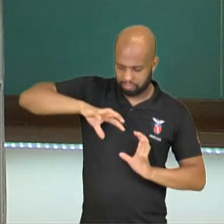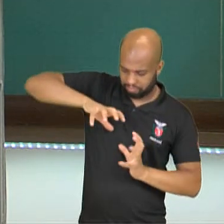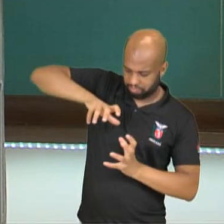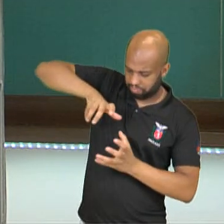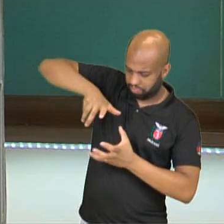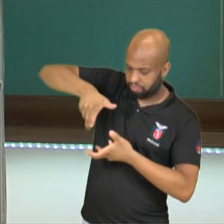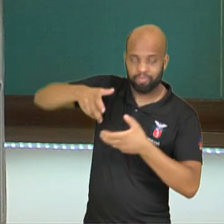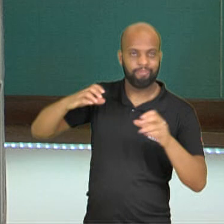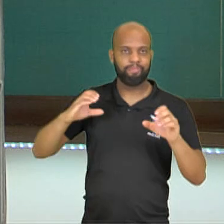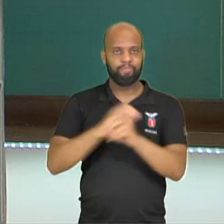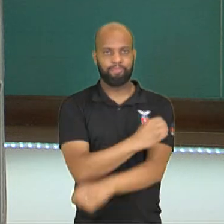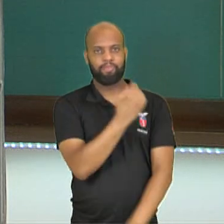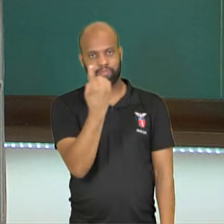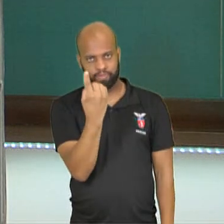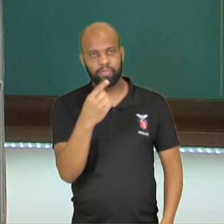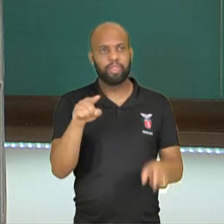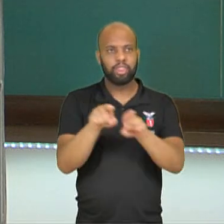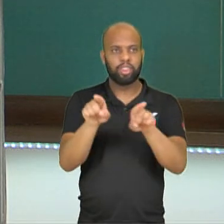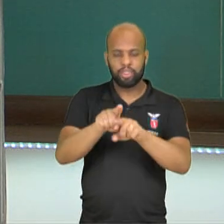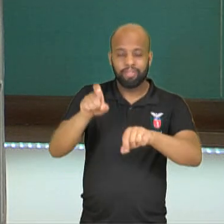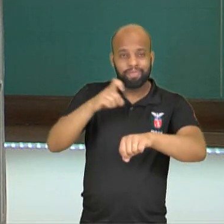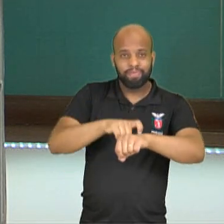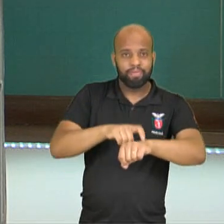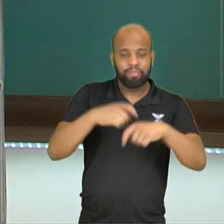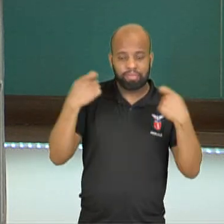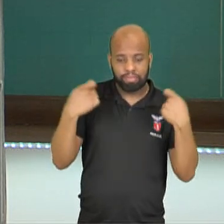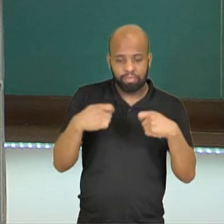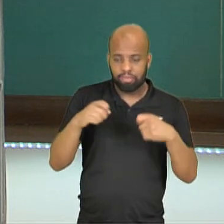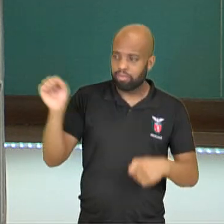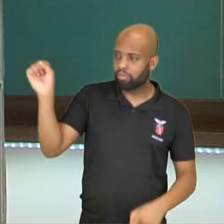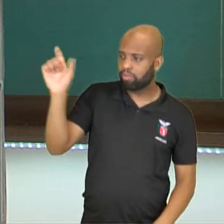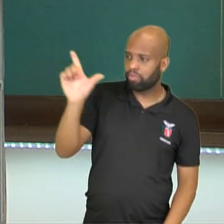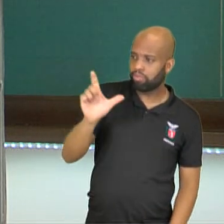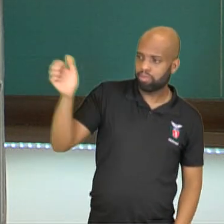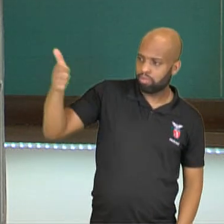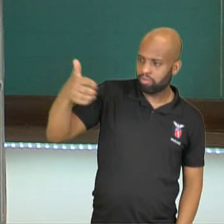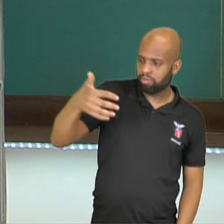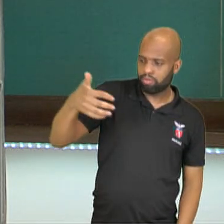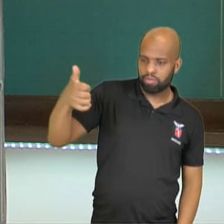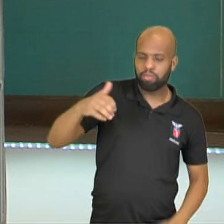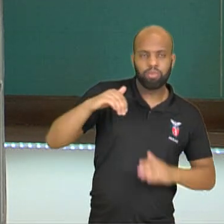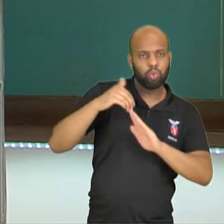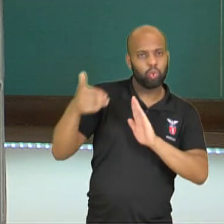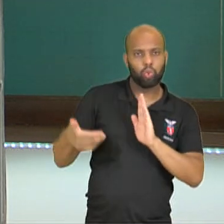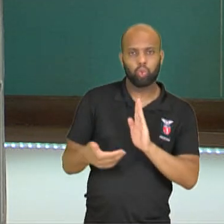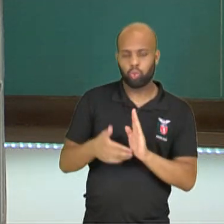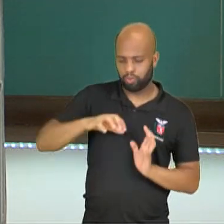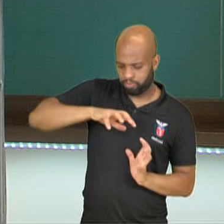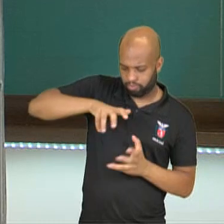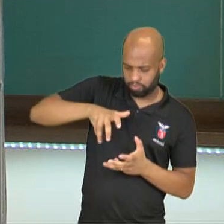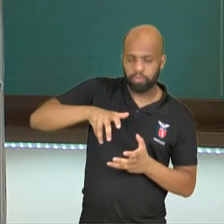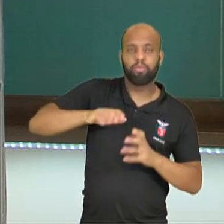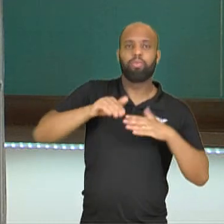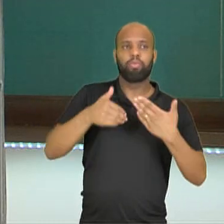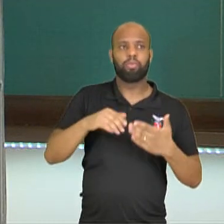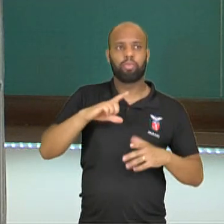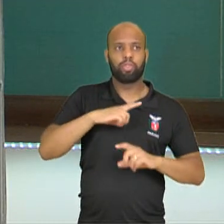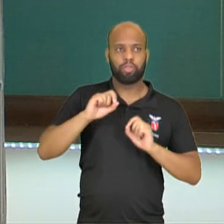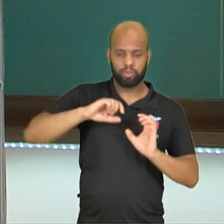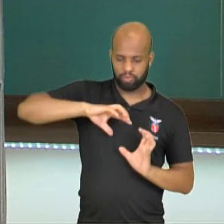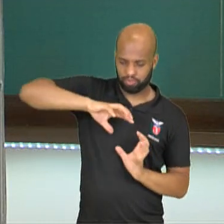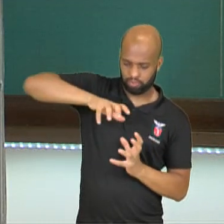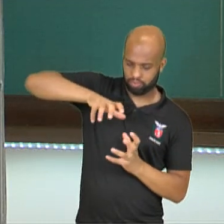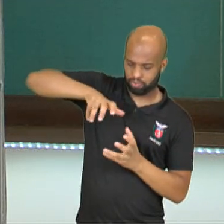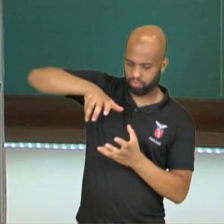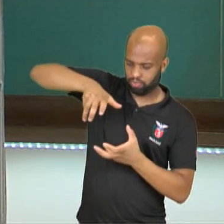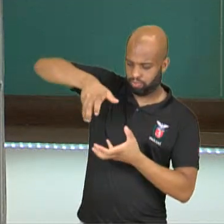volta completa. Ou ainda, é o tempo necessário para que o Sol ilumine todo o nosso planeta, para que ele saia, para que a Terra saia